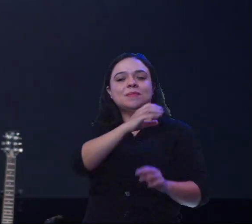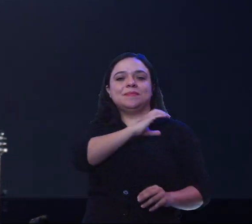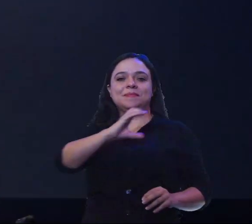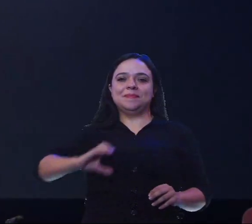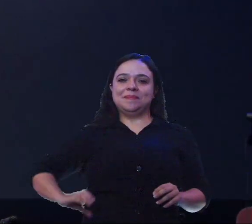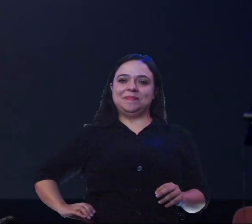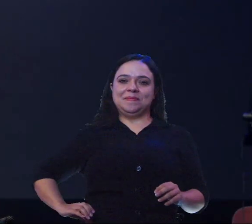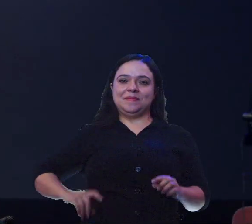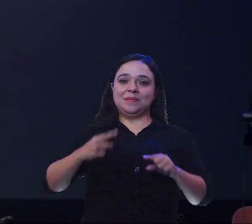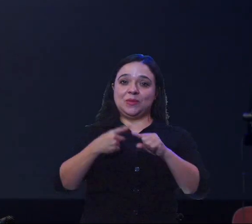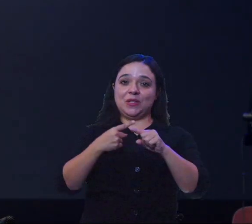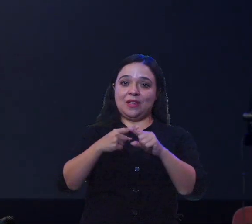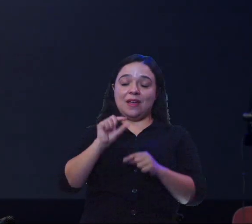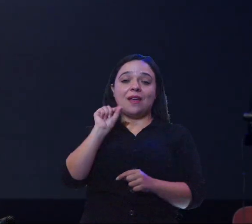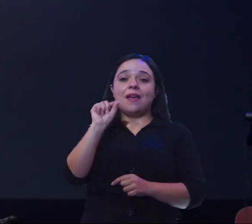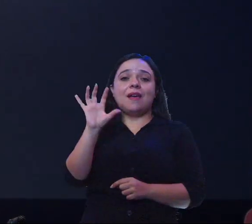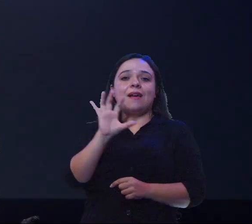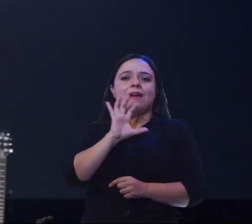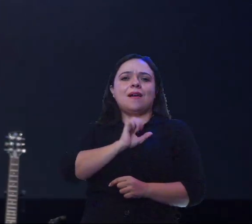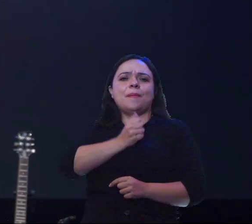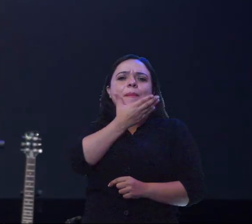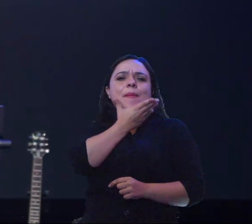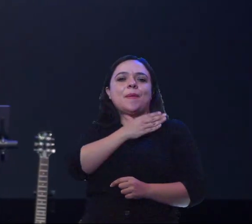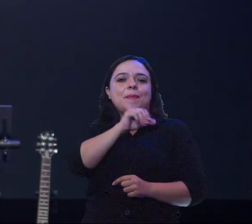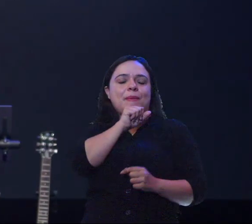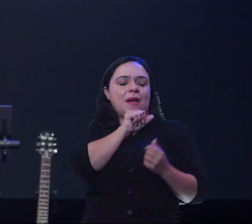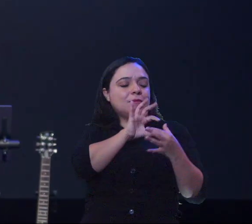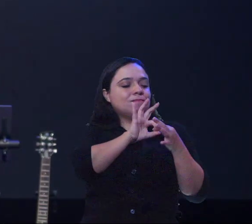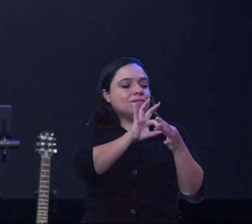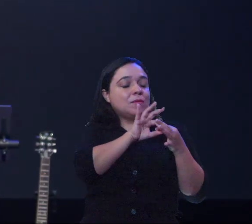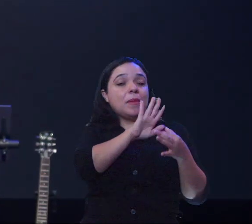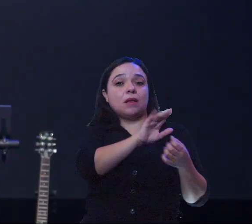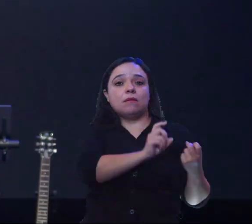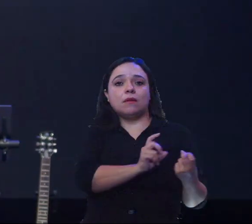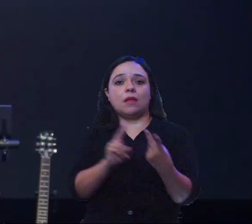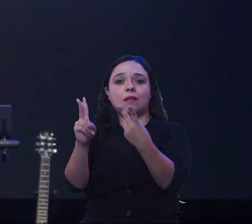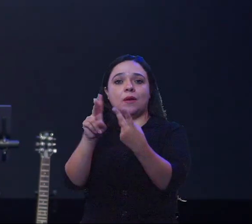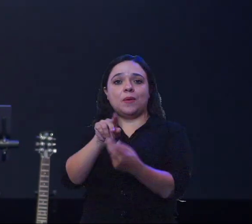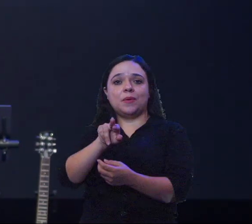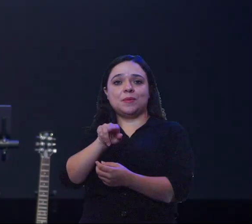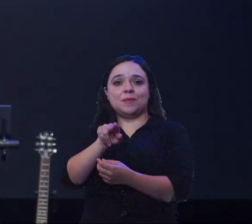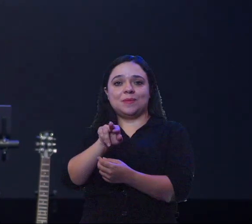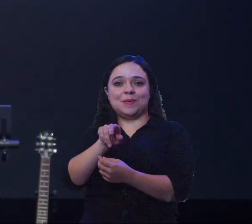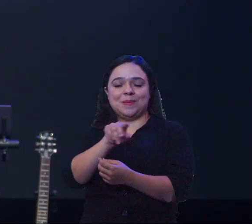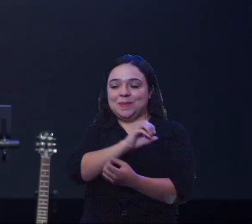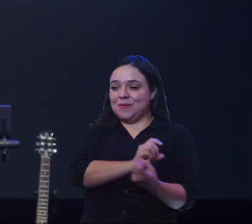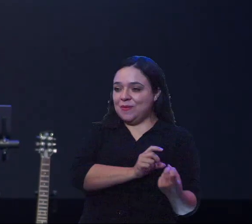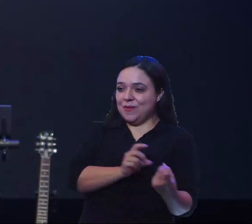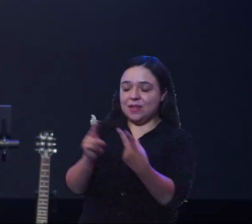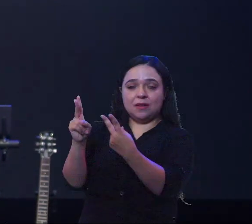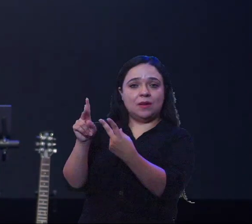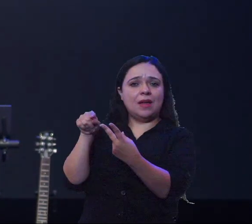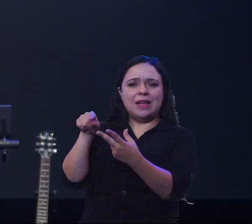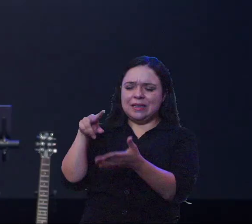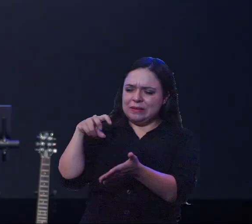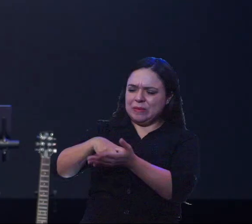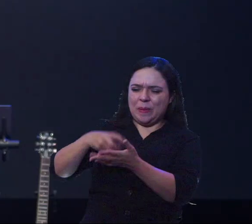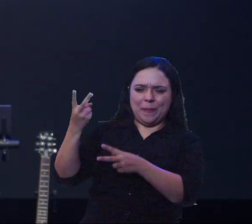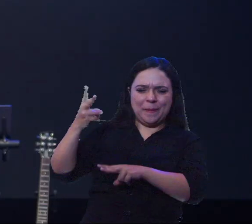porque era amado pelo seu pai, foi vendido realmente pelos seus irmãos, ele foi completamente